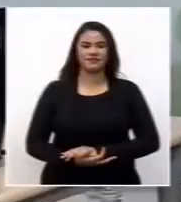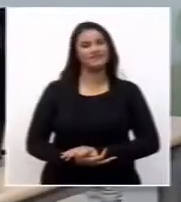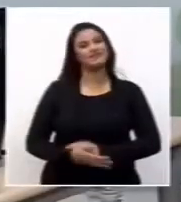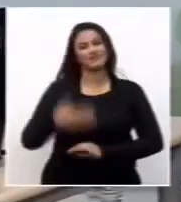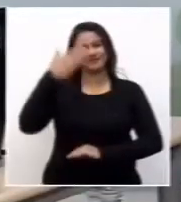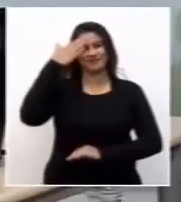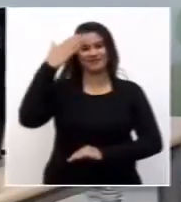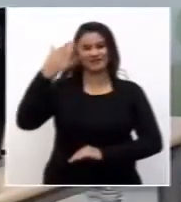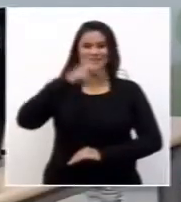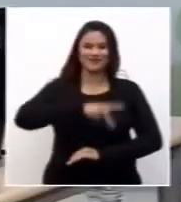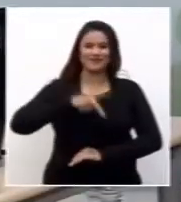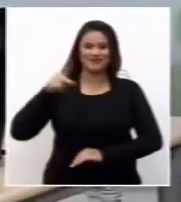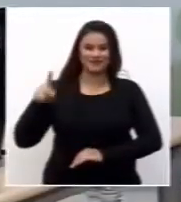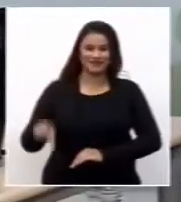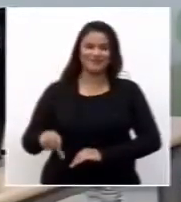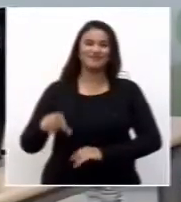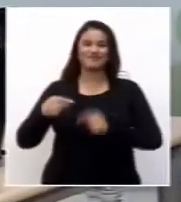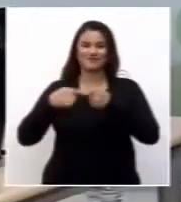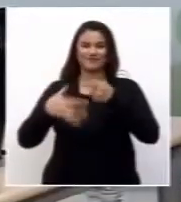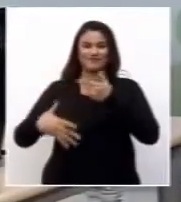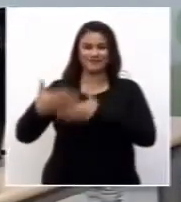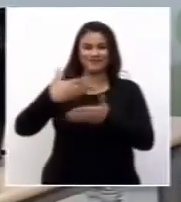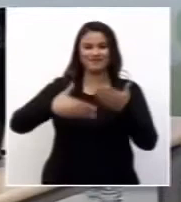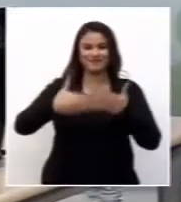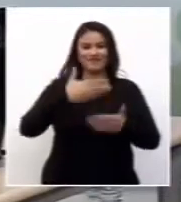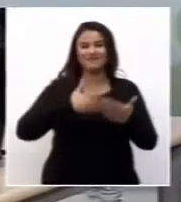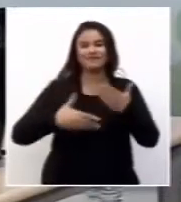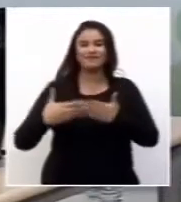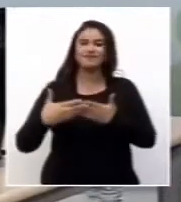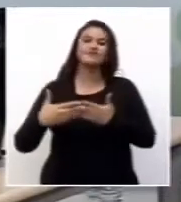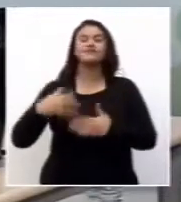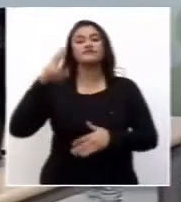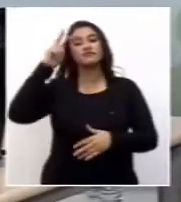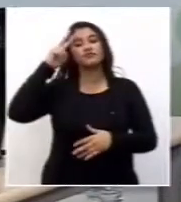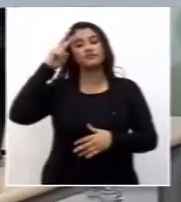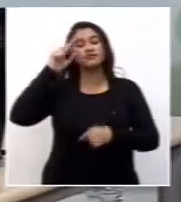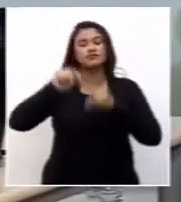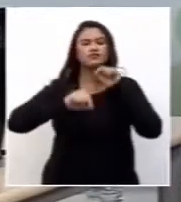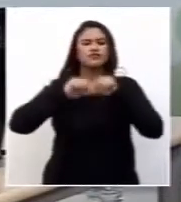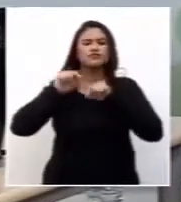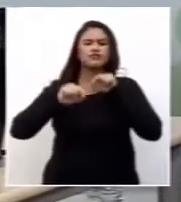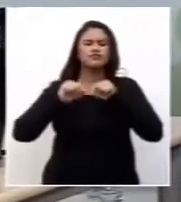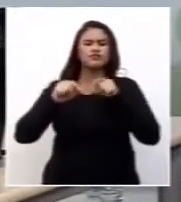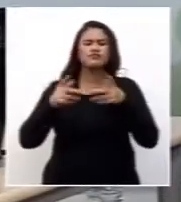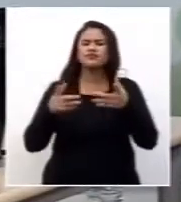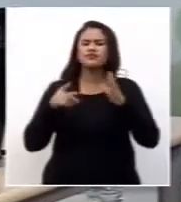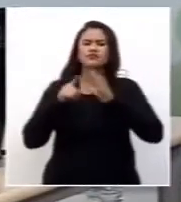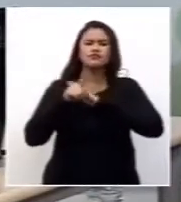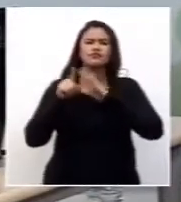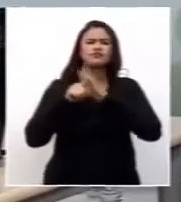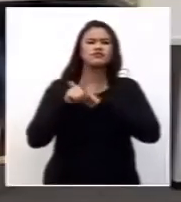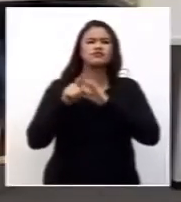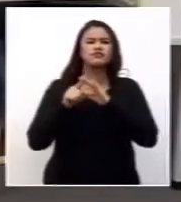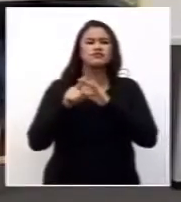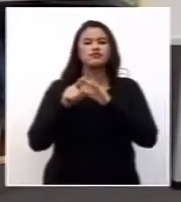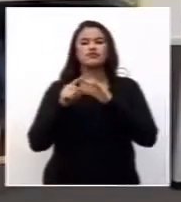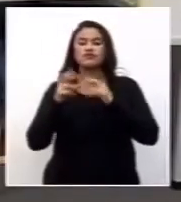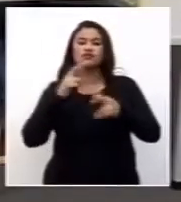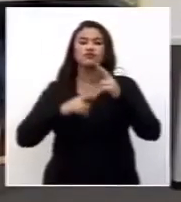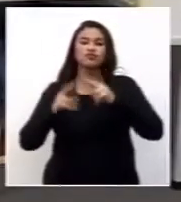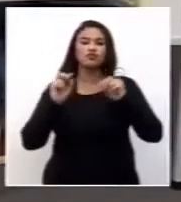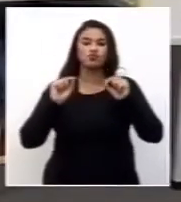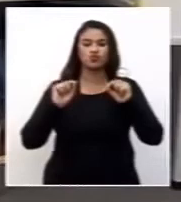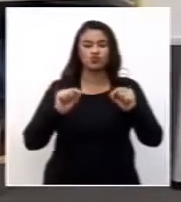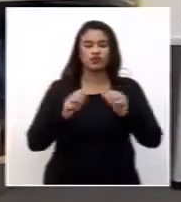Obrigado, professores e professoras, pelas contribuições. E, Bruno, quais são as considerações dos nossos professores e professoras? Olha,